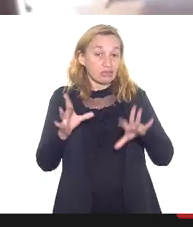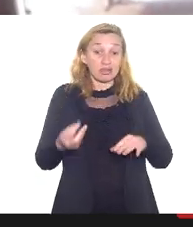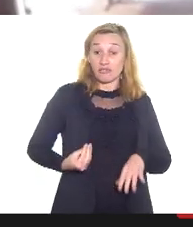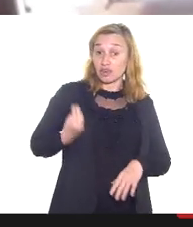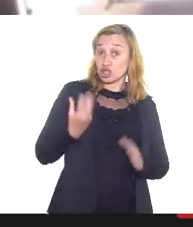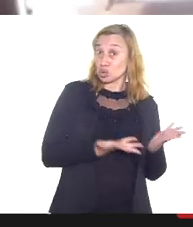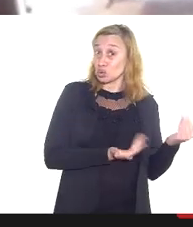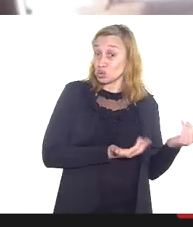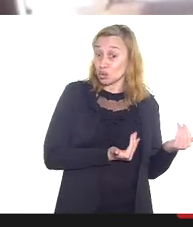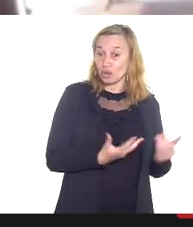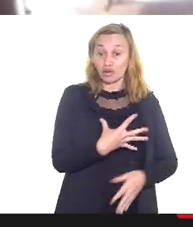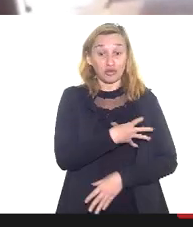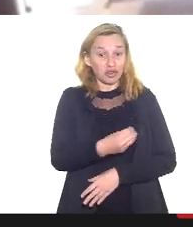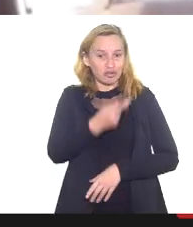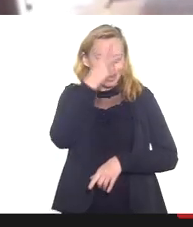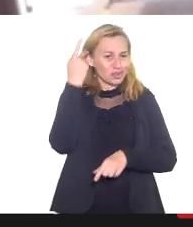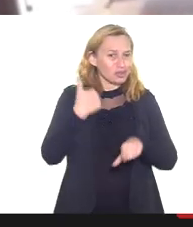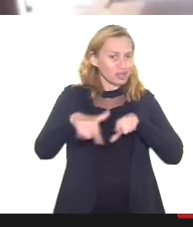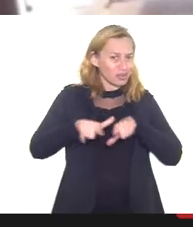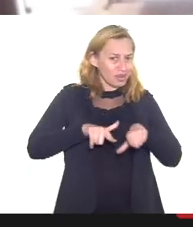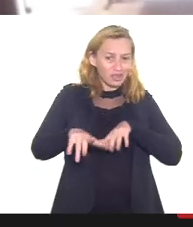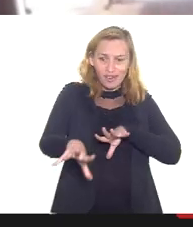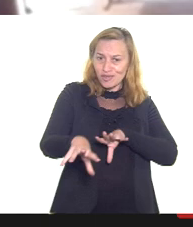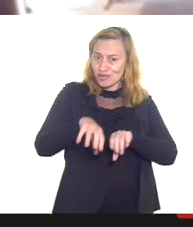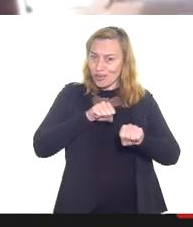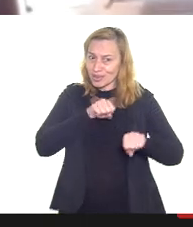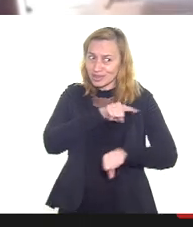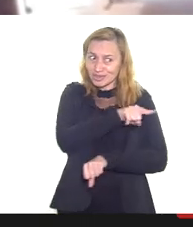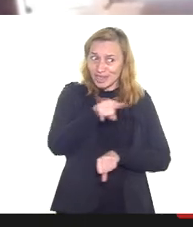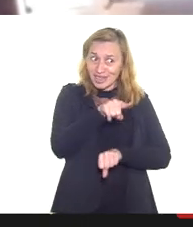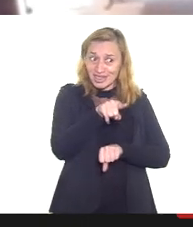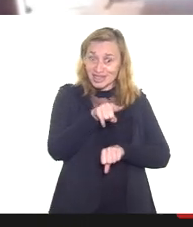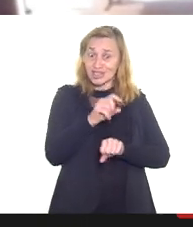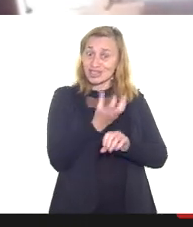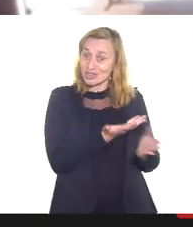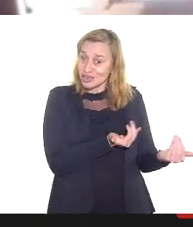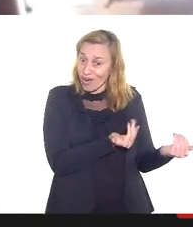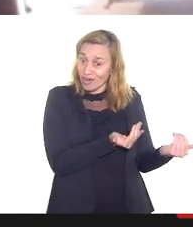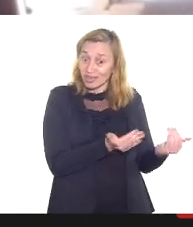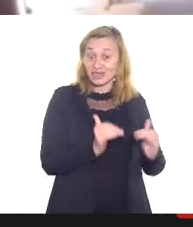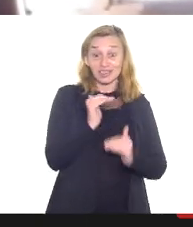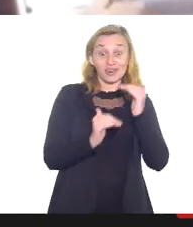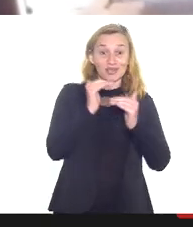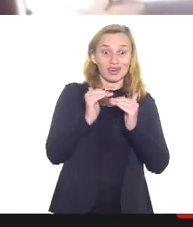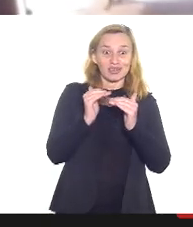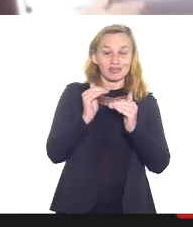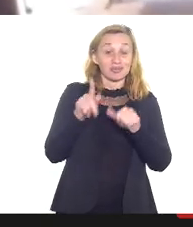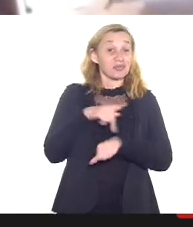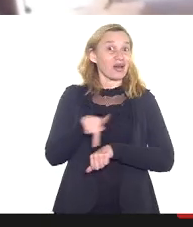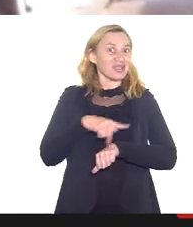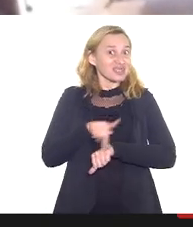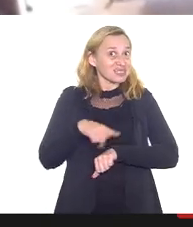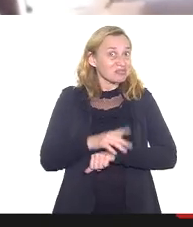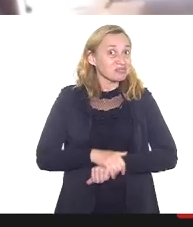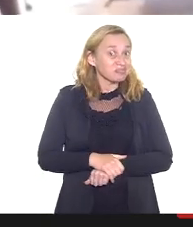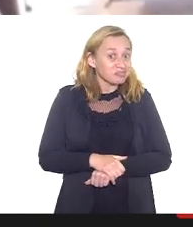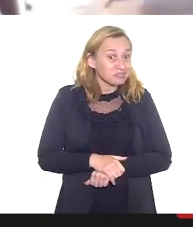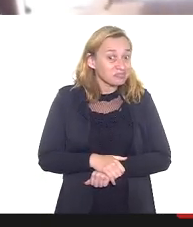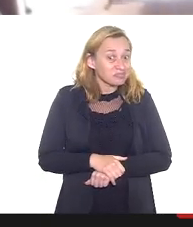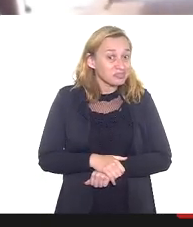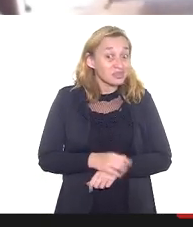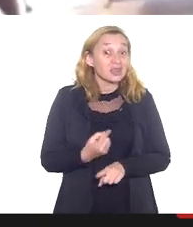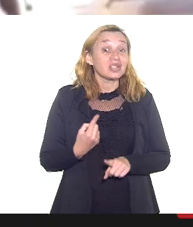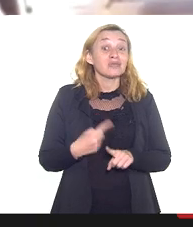jovens filhos de trabalhadores, na formação desses jovens e no desenvolvimento do país. Para